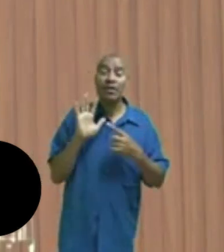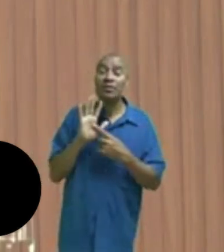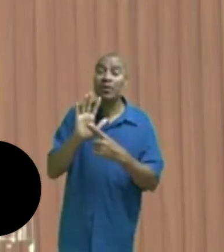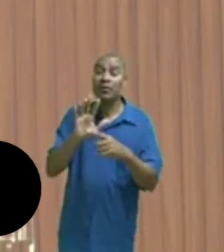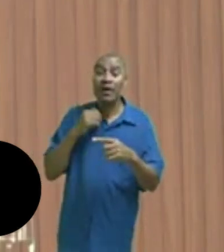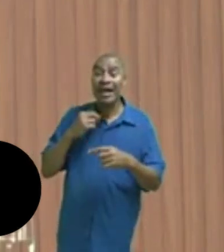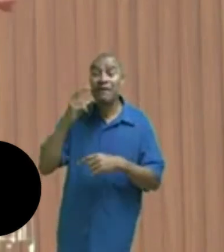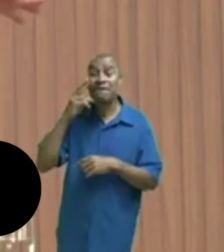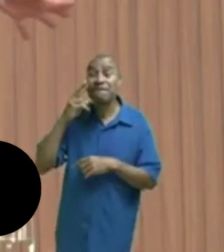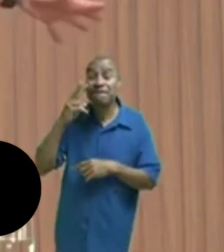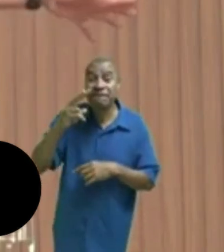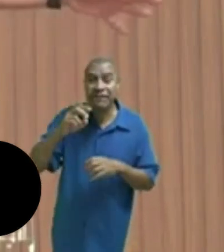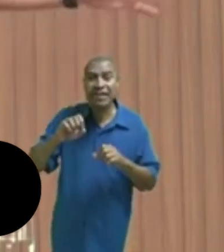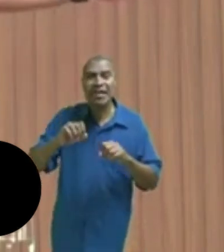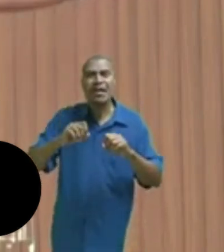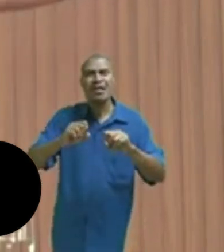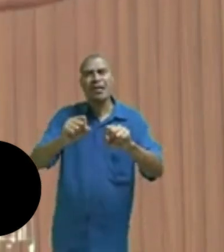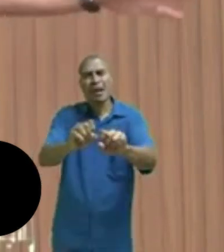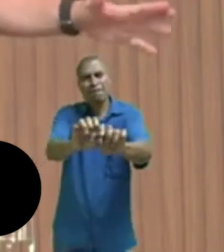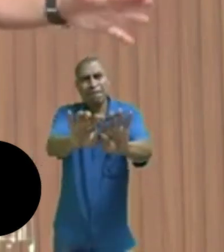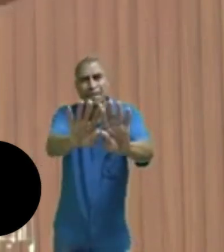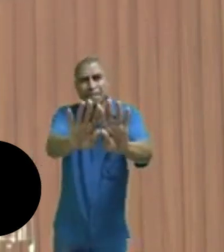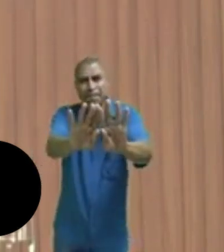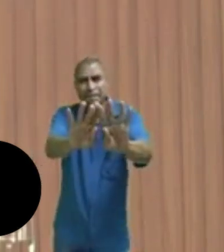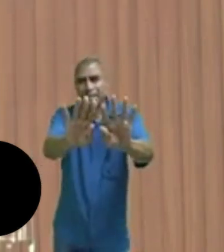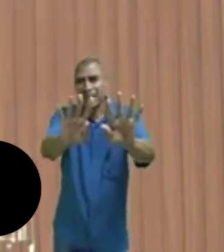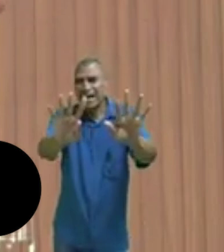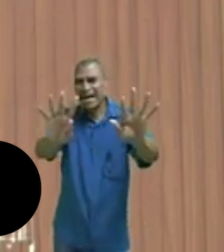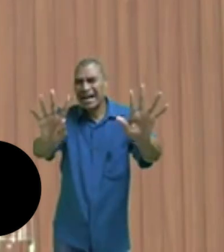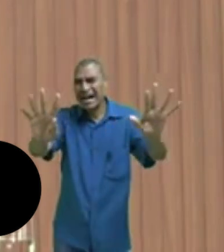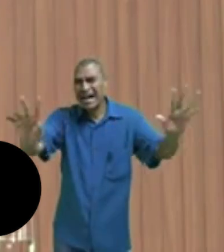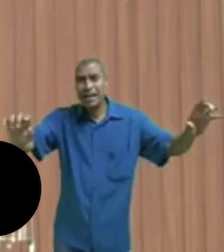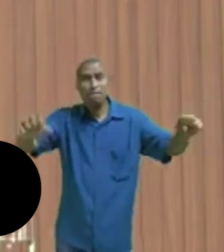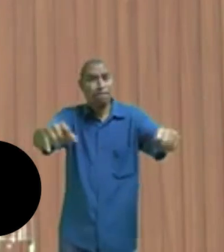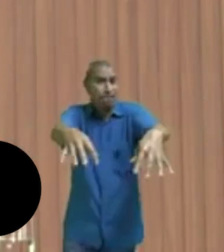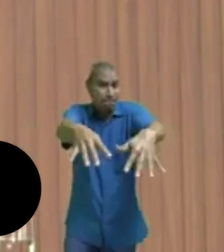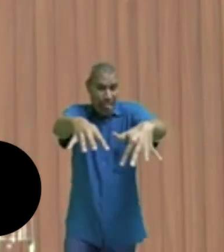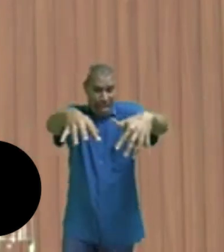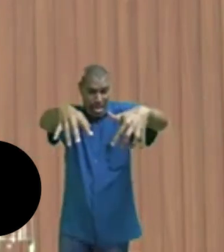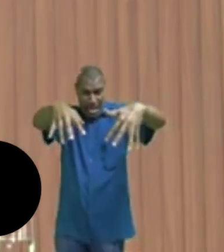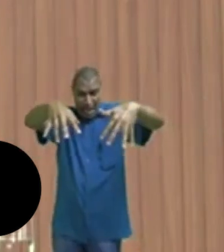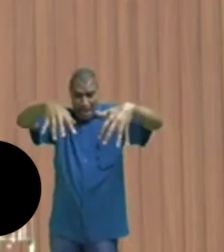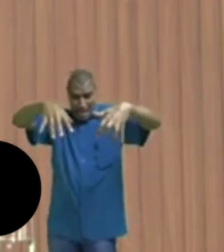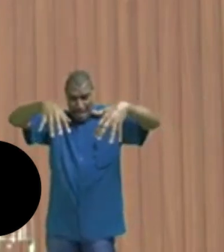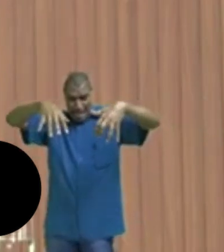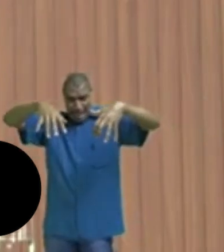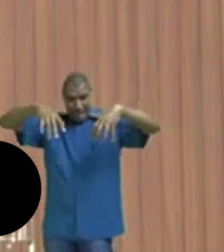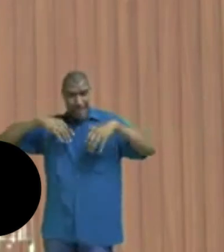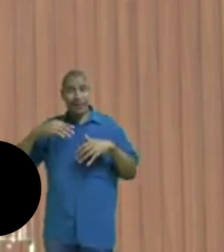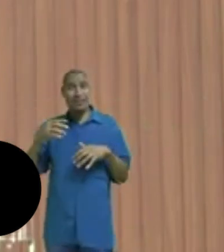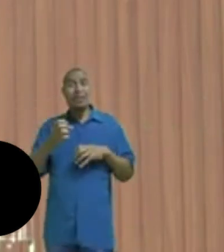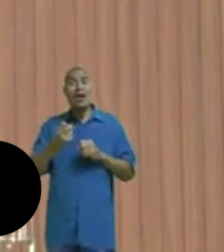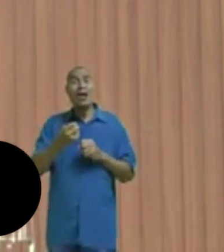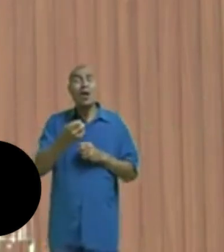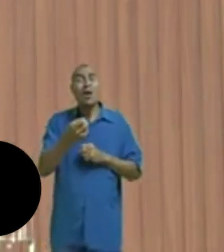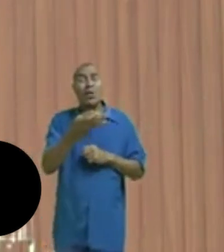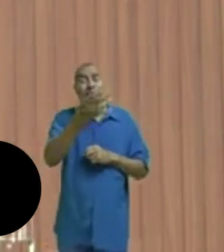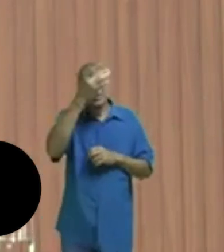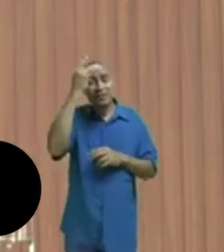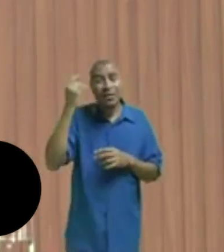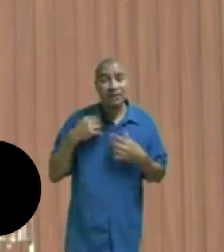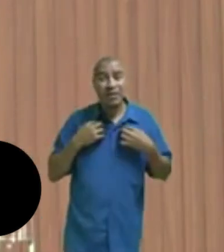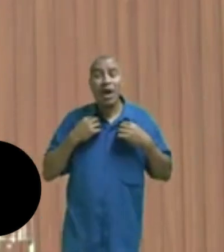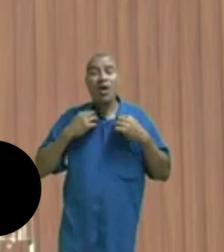redimidos entrando pelas portas, com as suas vestes brancas salpicadas de sangue. Nós estávamos